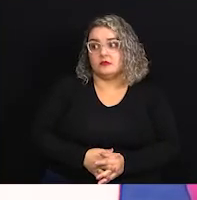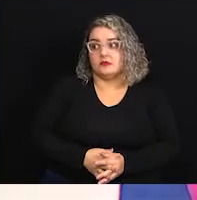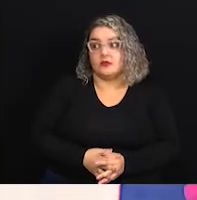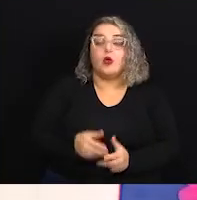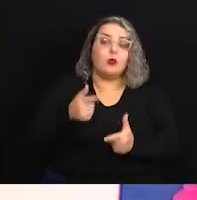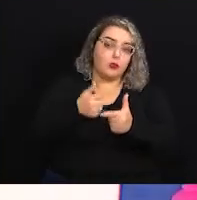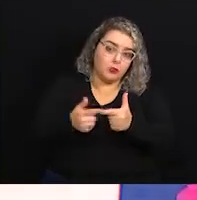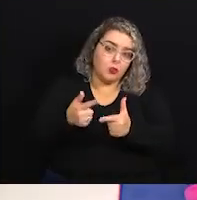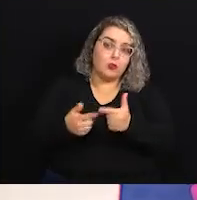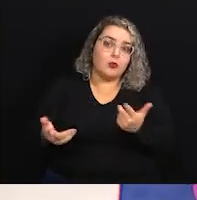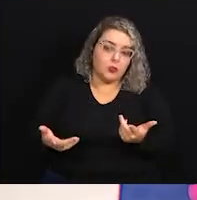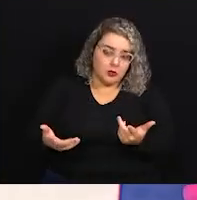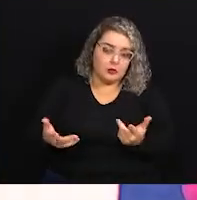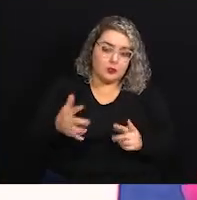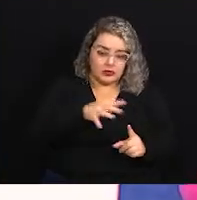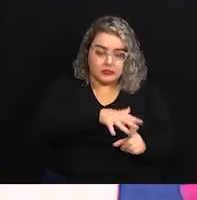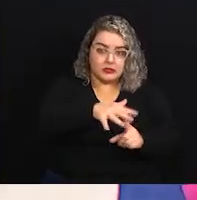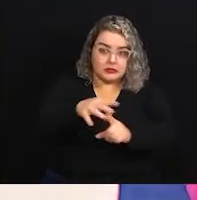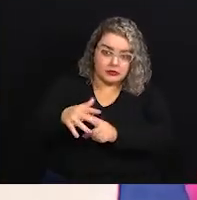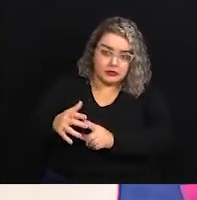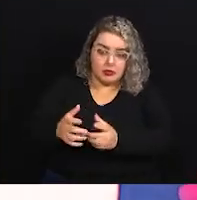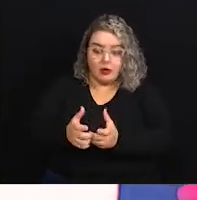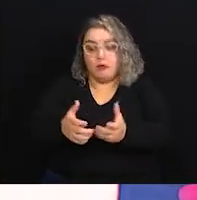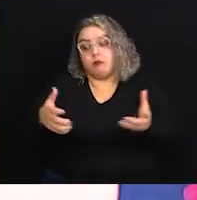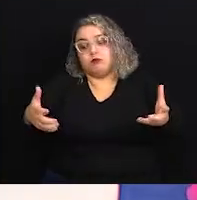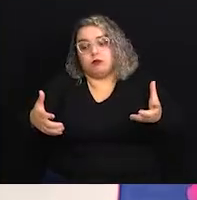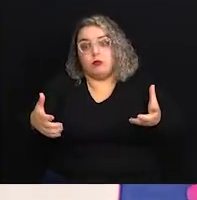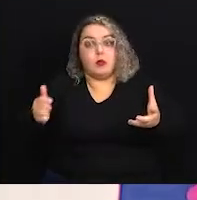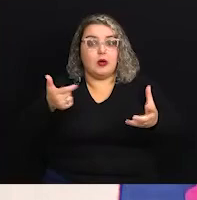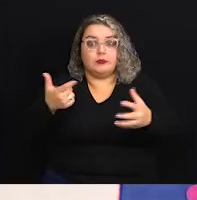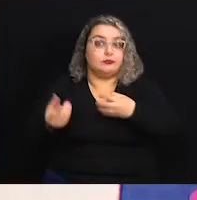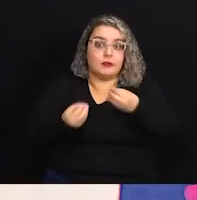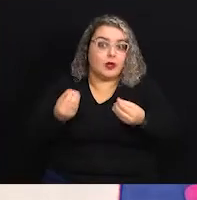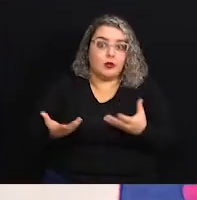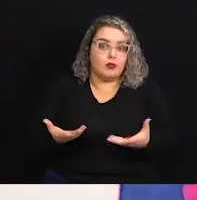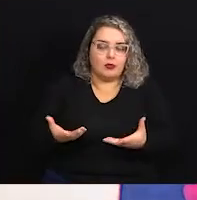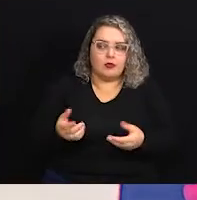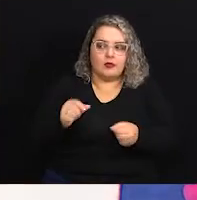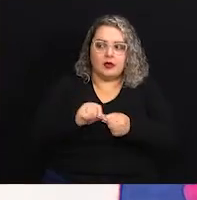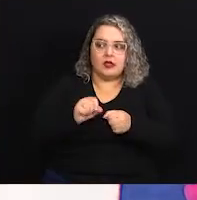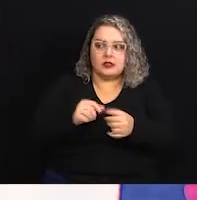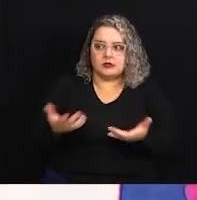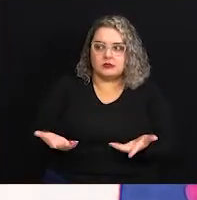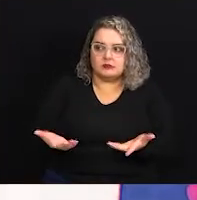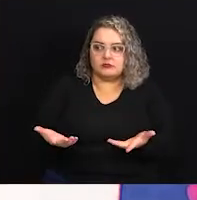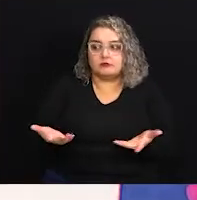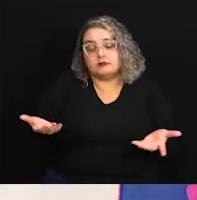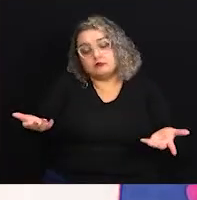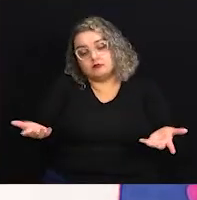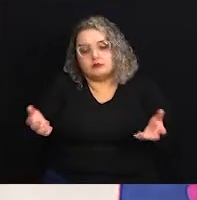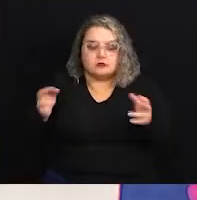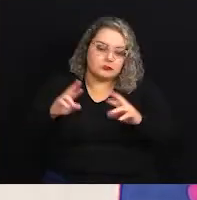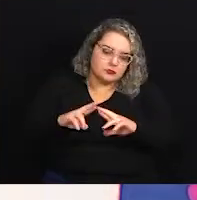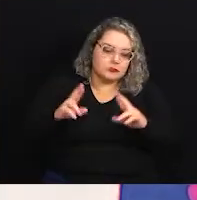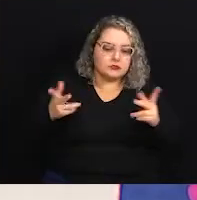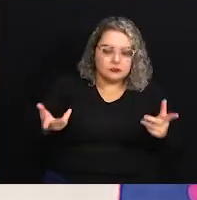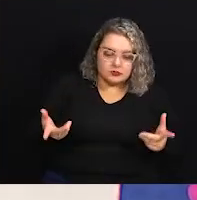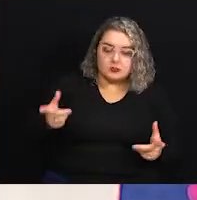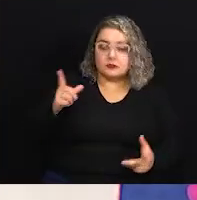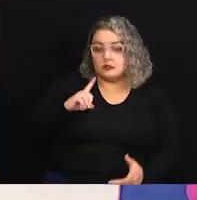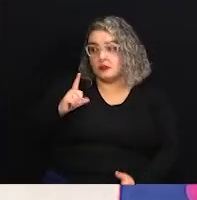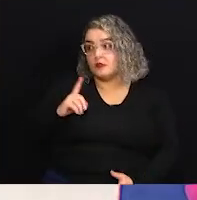vira um problema de ordem ambiental. São peças grandes que você não tem o que fazer com elas. Em contrapartida,